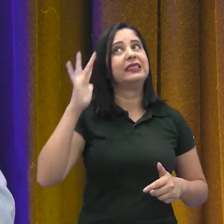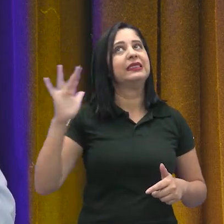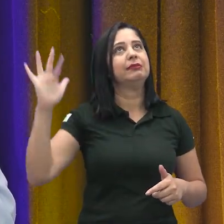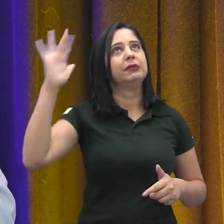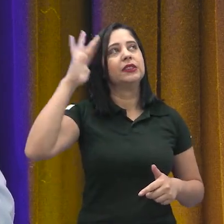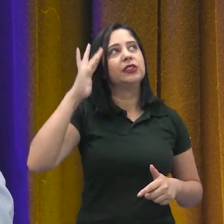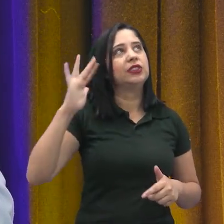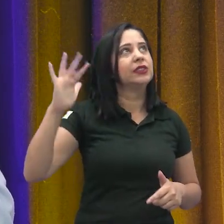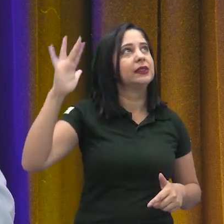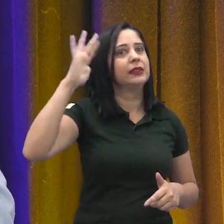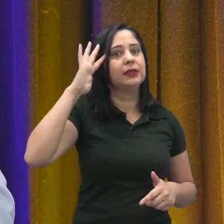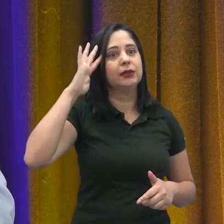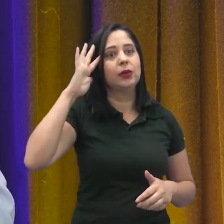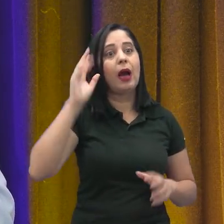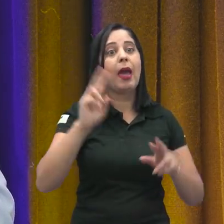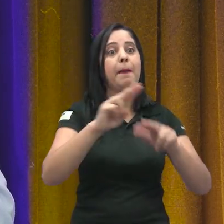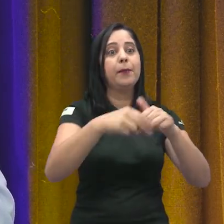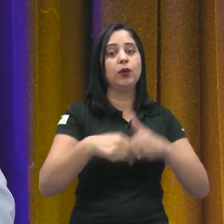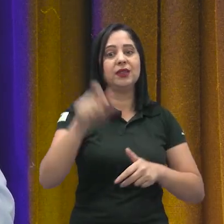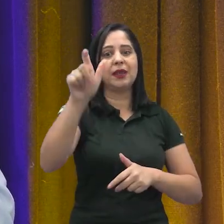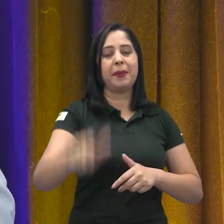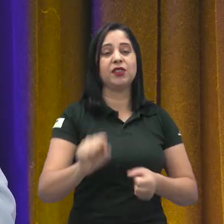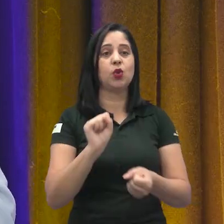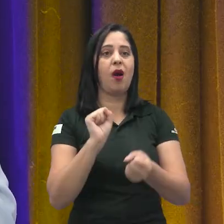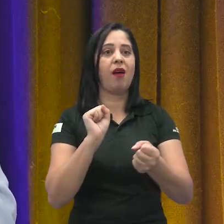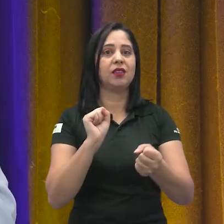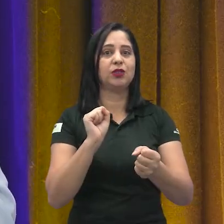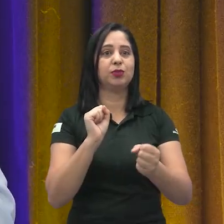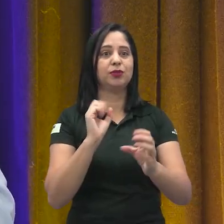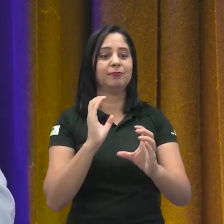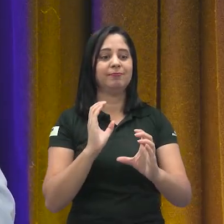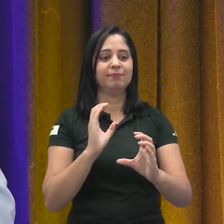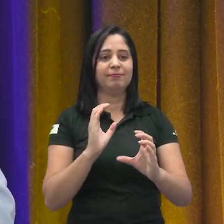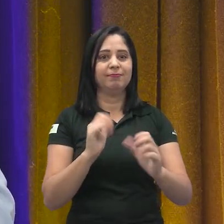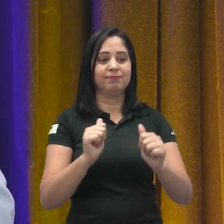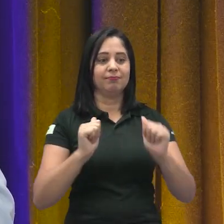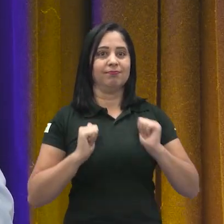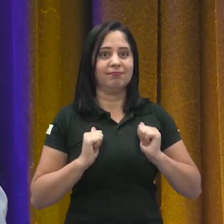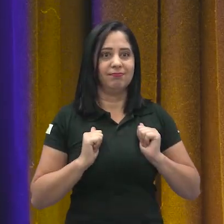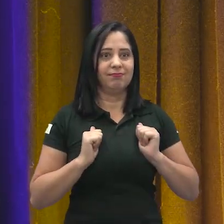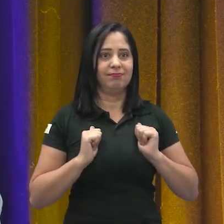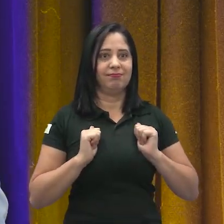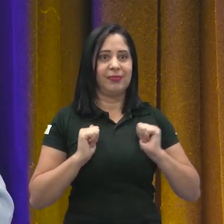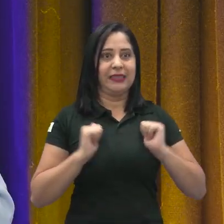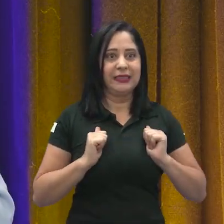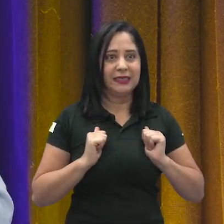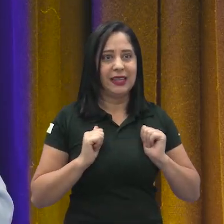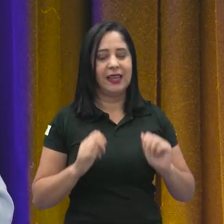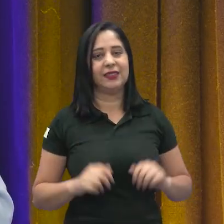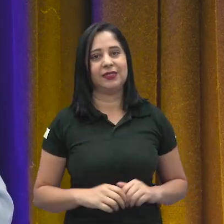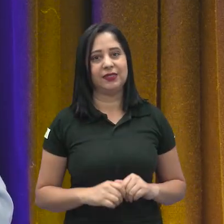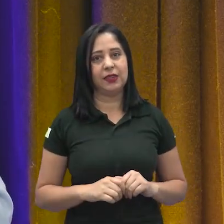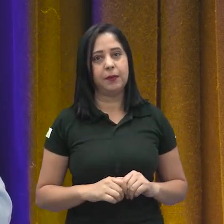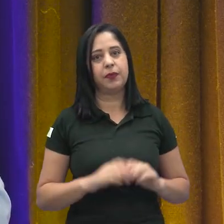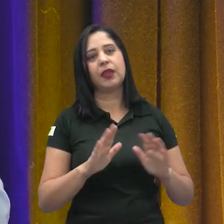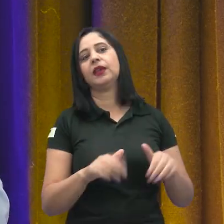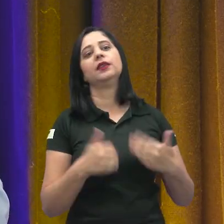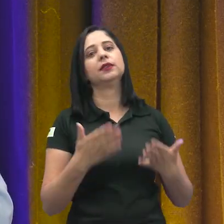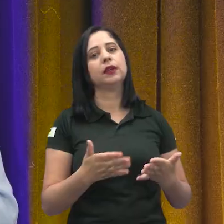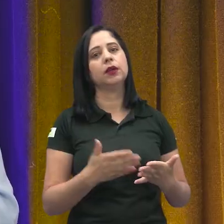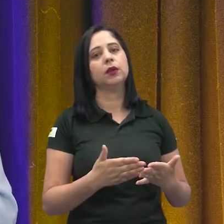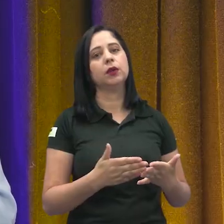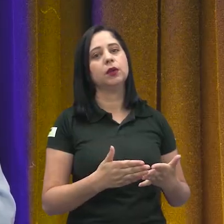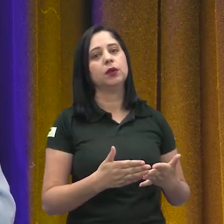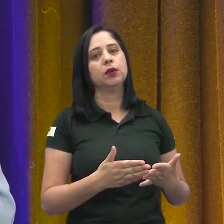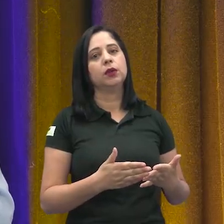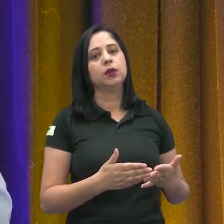cabeça dela e não tem e na cabeça dela talvez ela não tenha como sustentar aquela decisão que ela tomou. Né? Então, depois